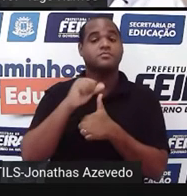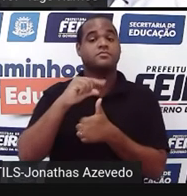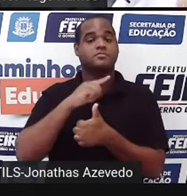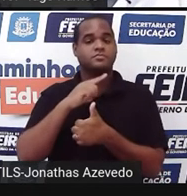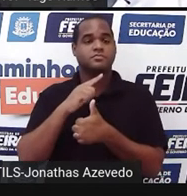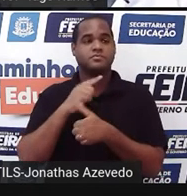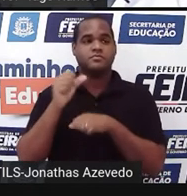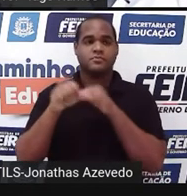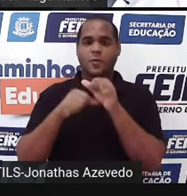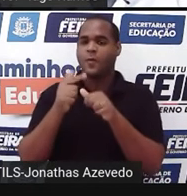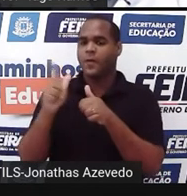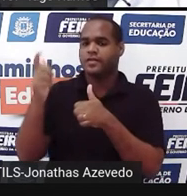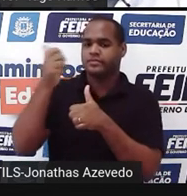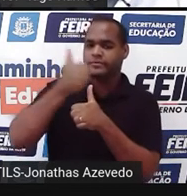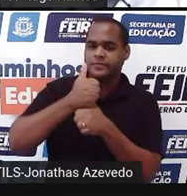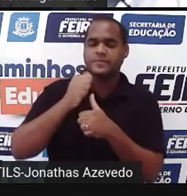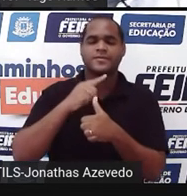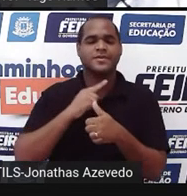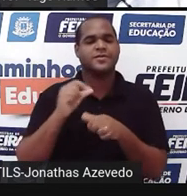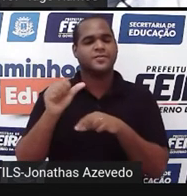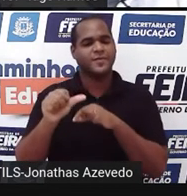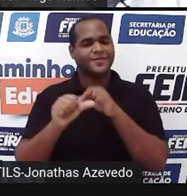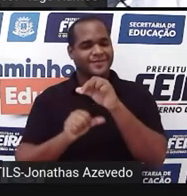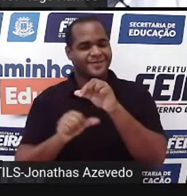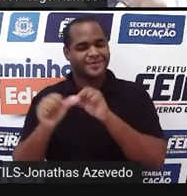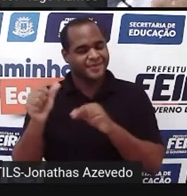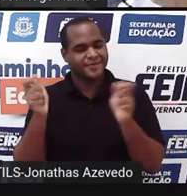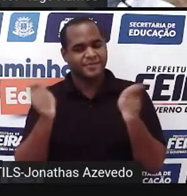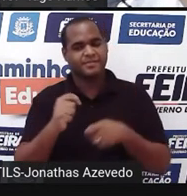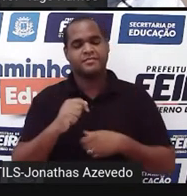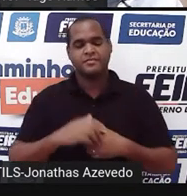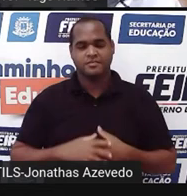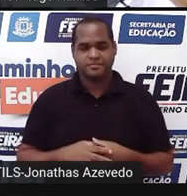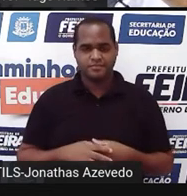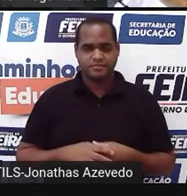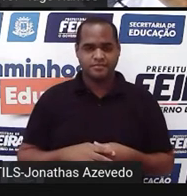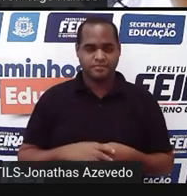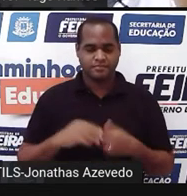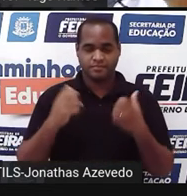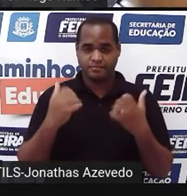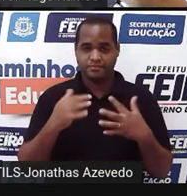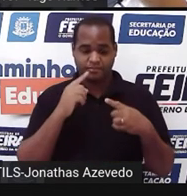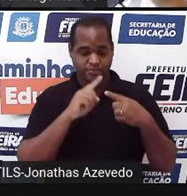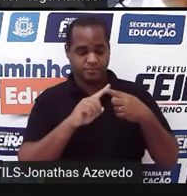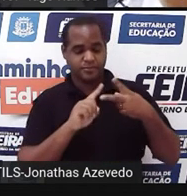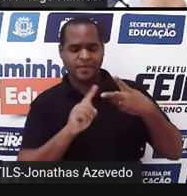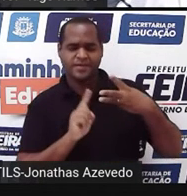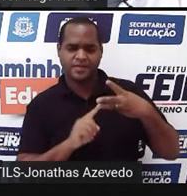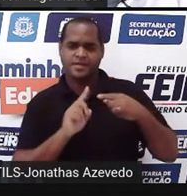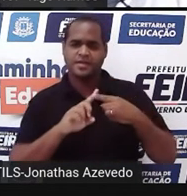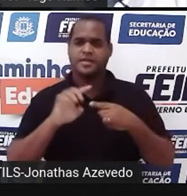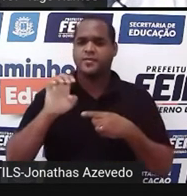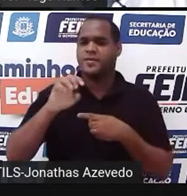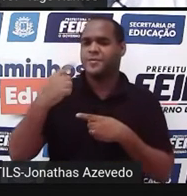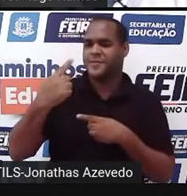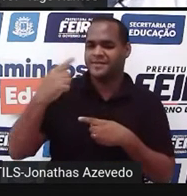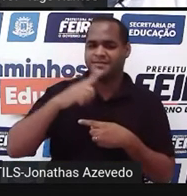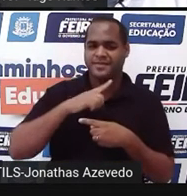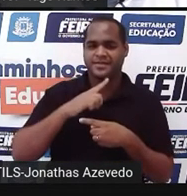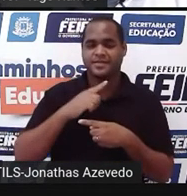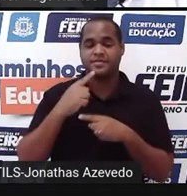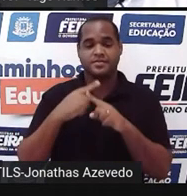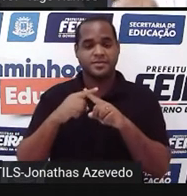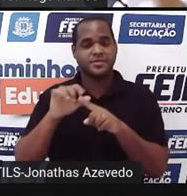em qualquer uma das equações que eu tenho ali tá bom eu vejo três equações ali eu tenho essa primeira x + y